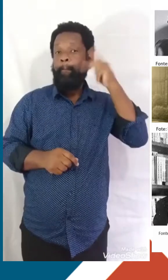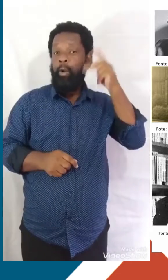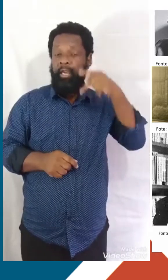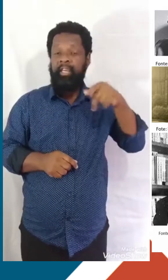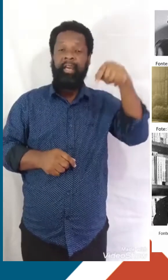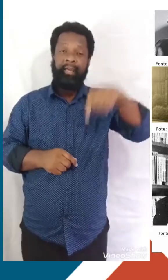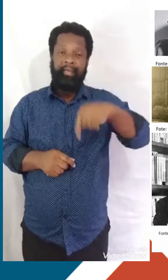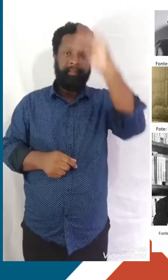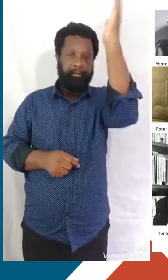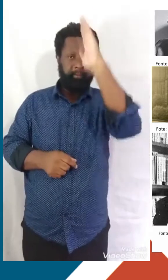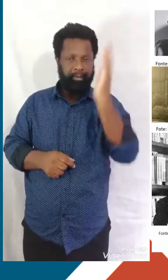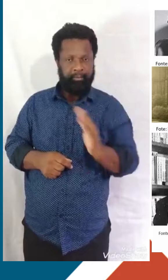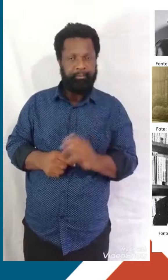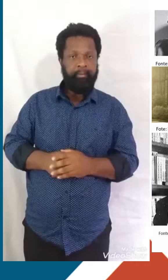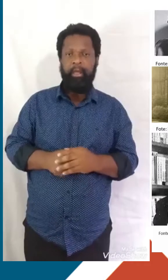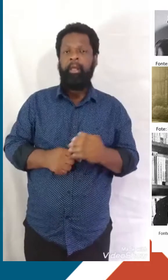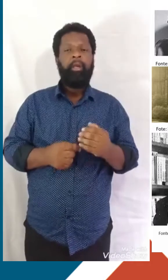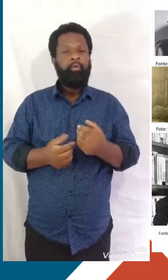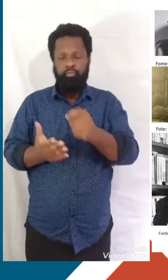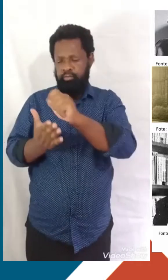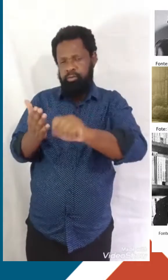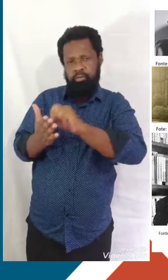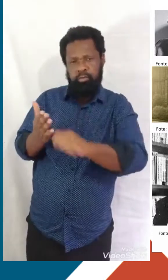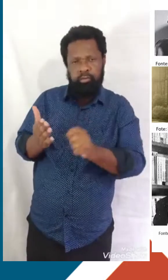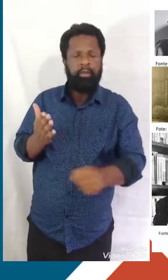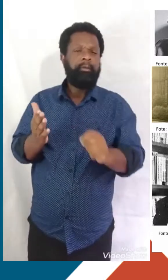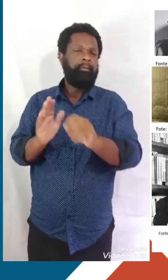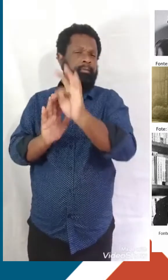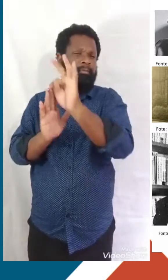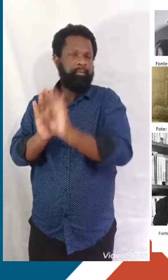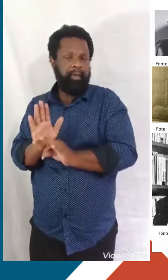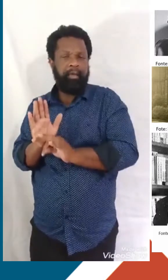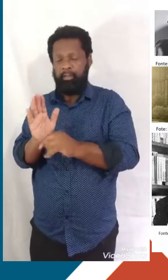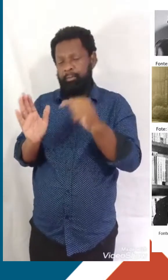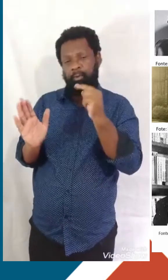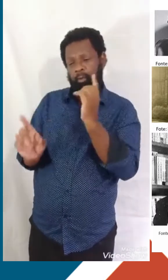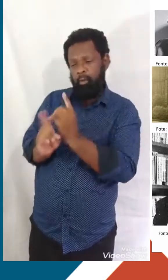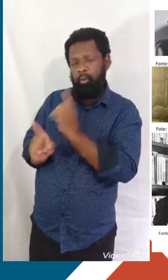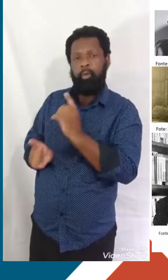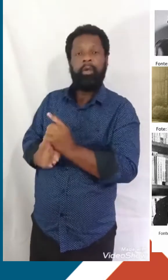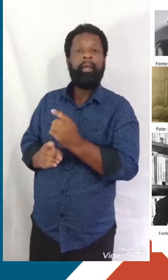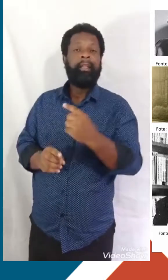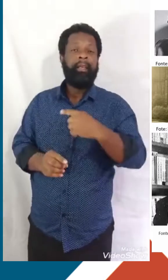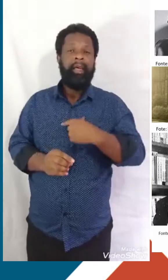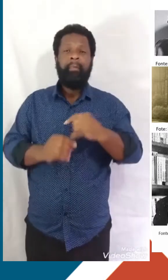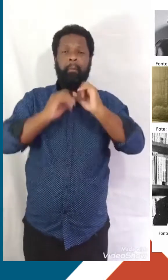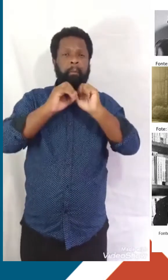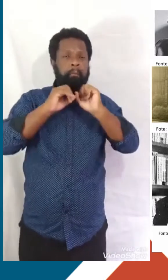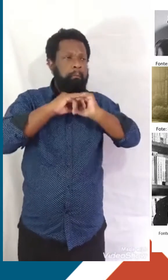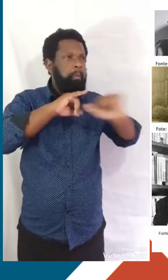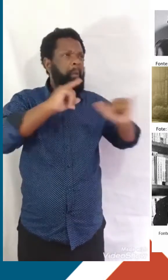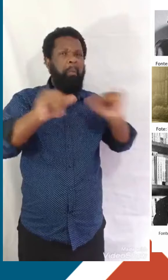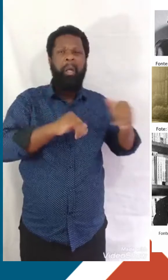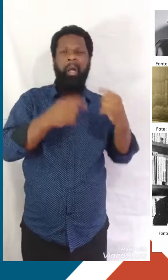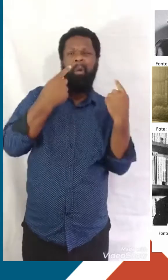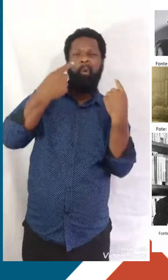nacional. Nos romances, nos contos e nas crônicas aparece a denúncia